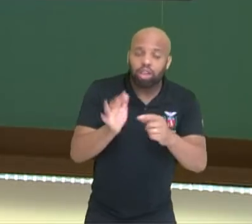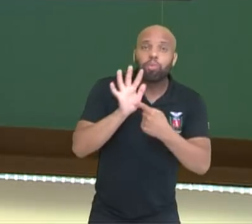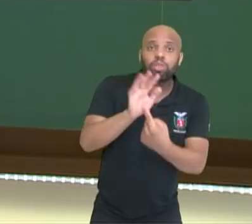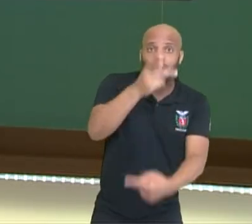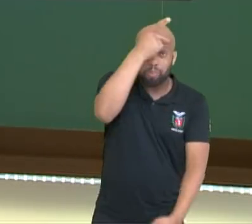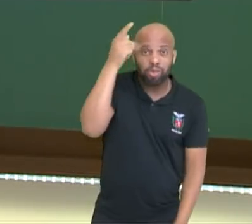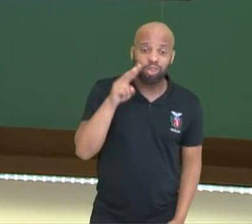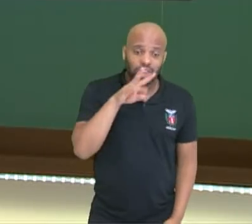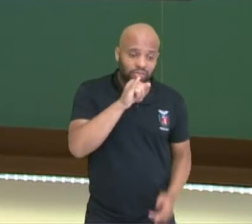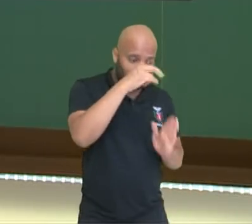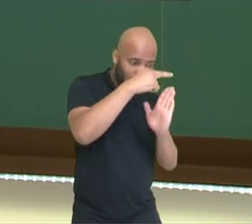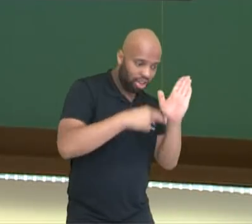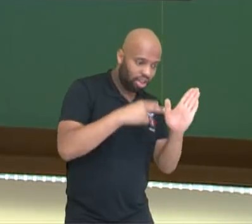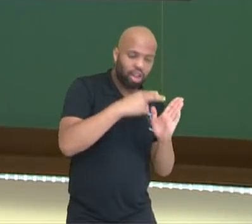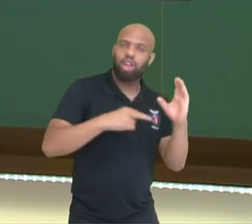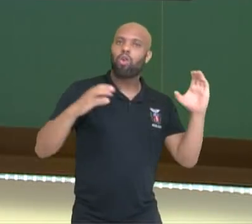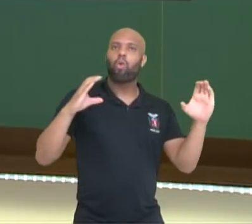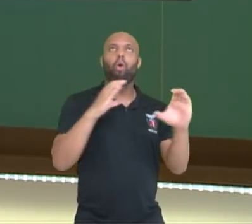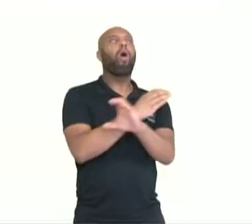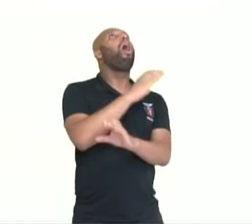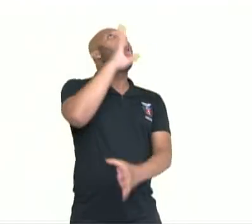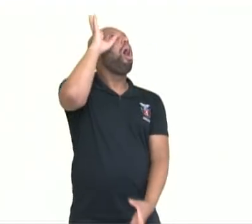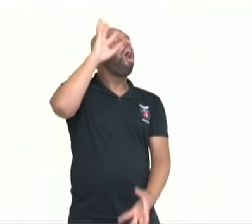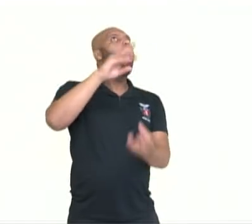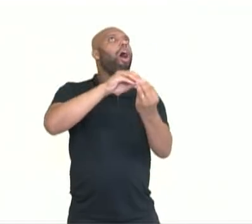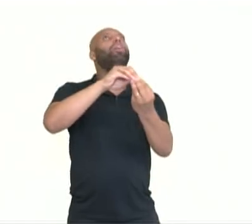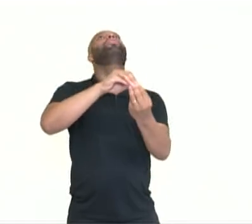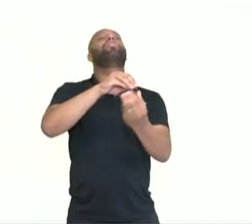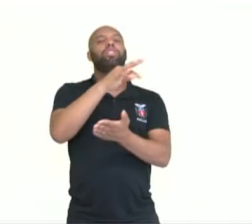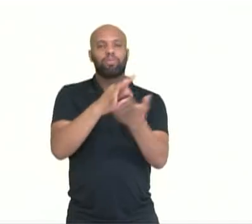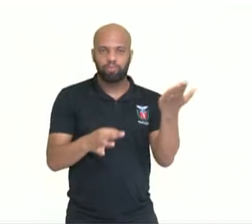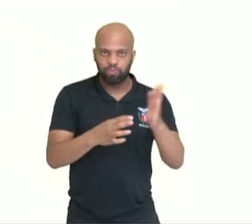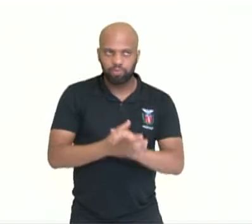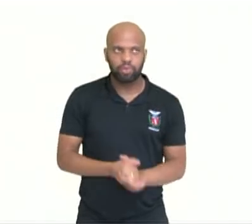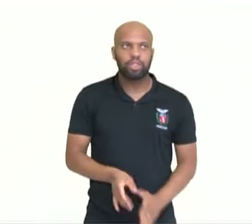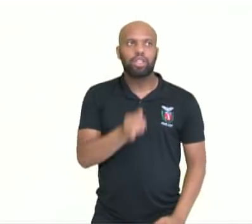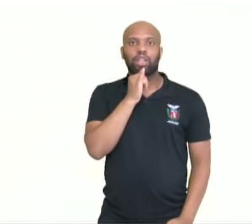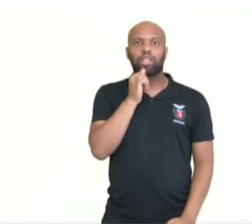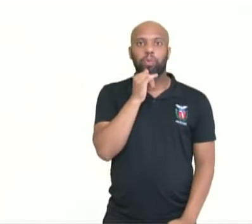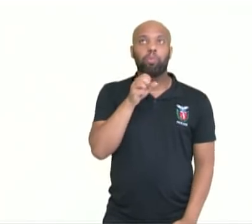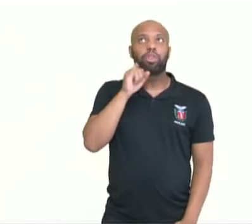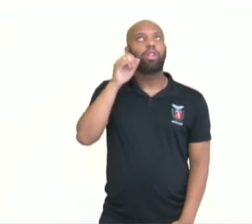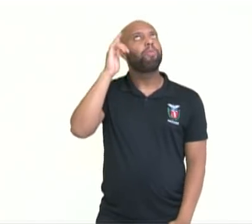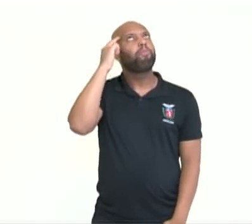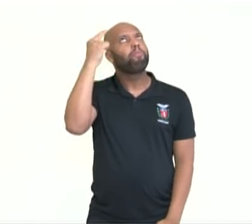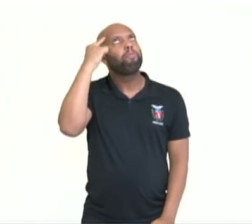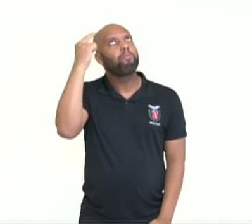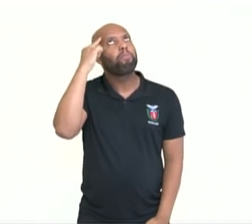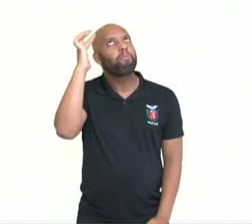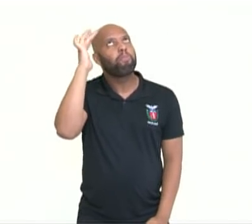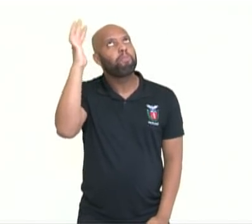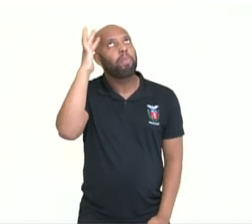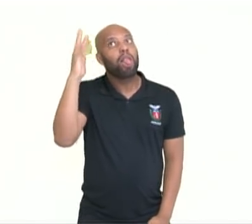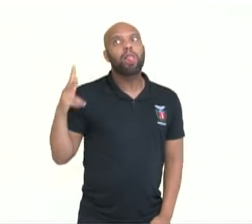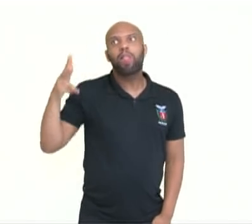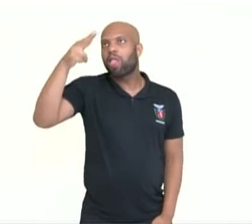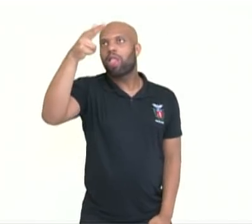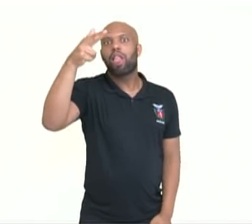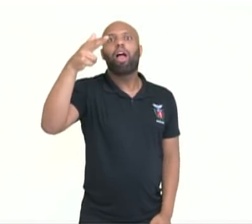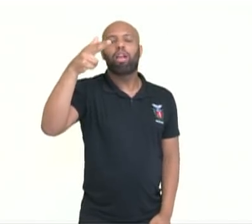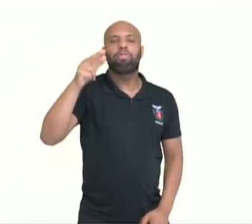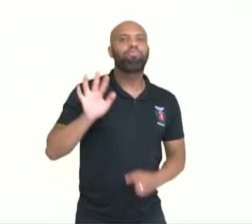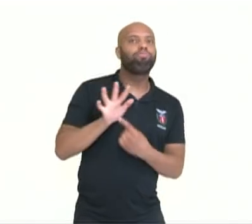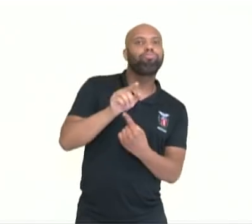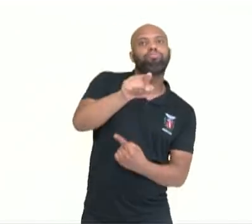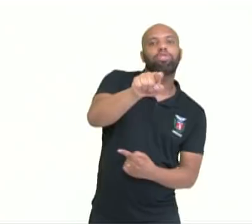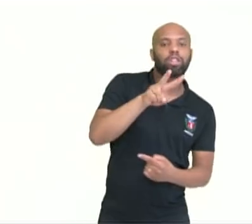leitor complete o sentido daquele texto. Interromper o pensamento e chamar o leitor para completar o sentido. Ó. Eu fui